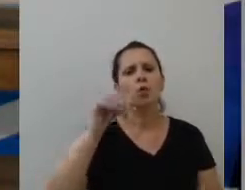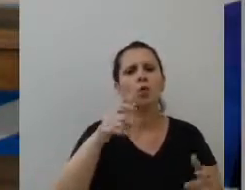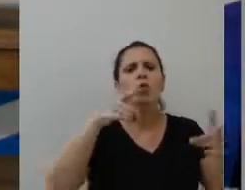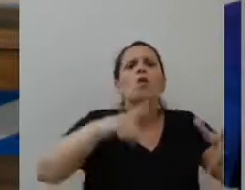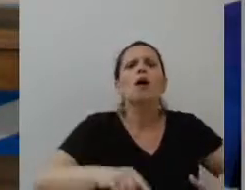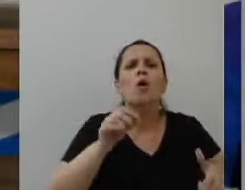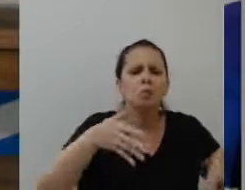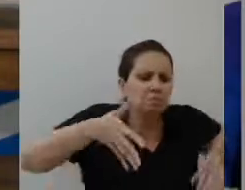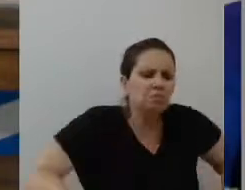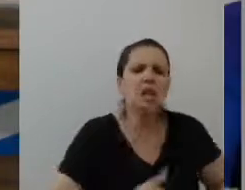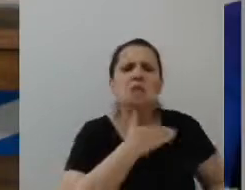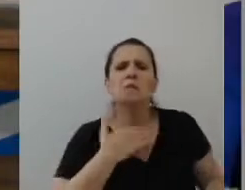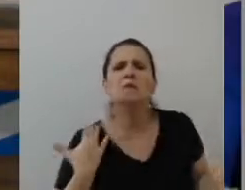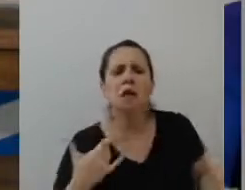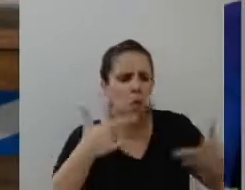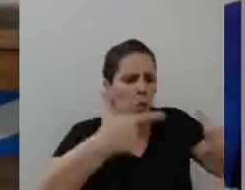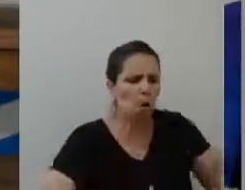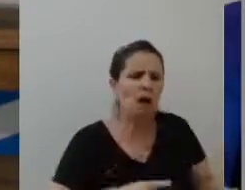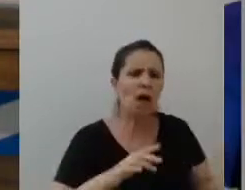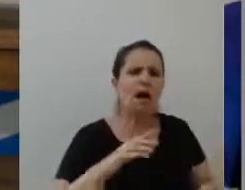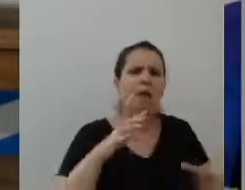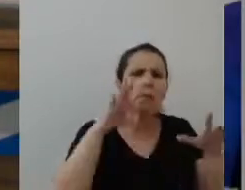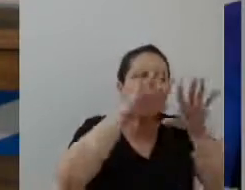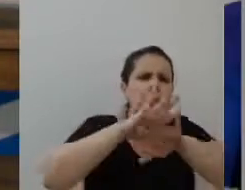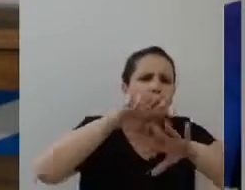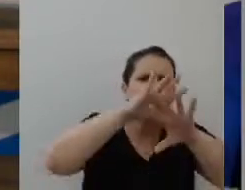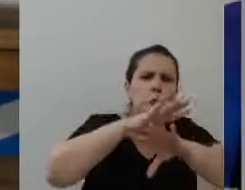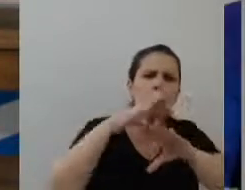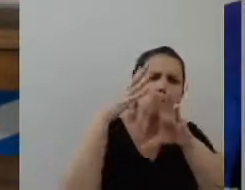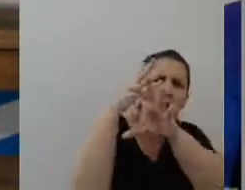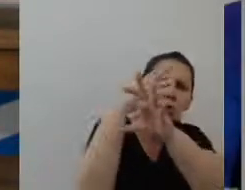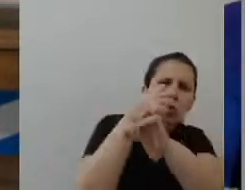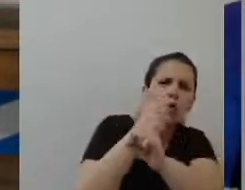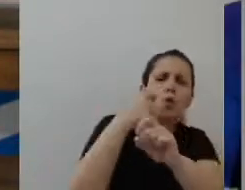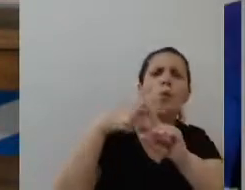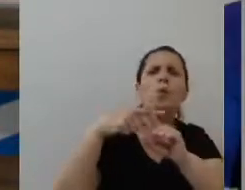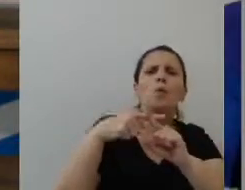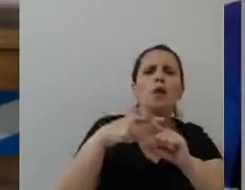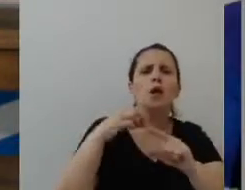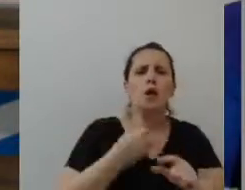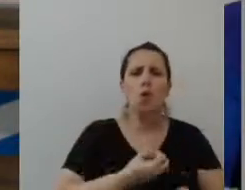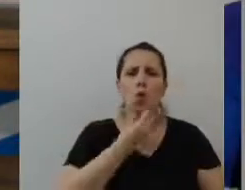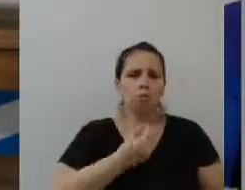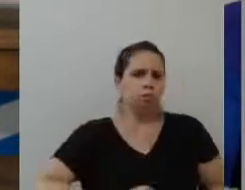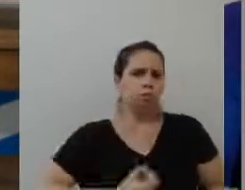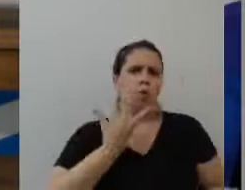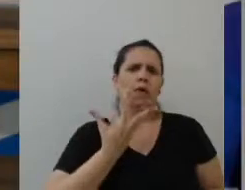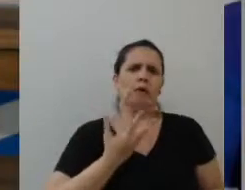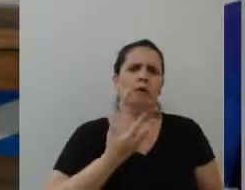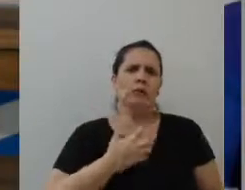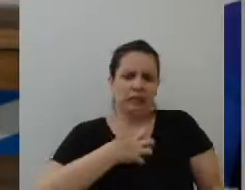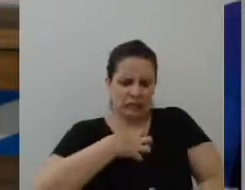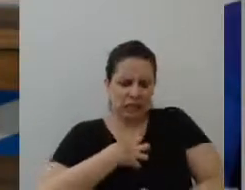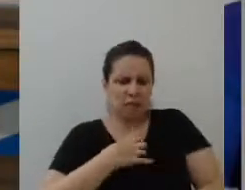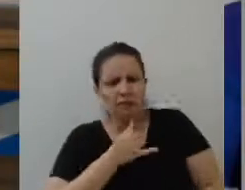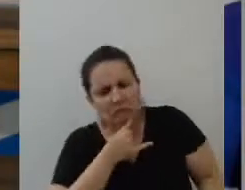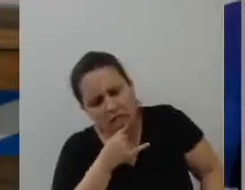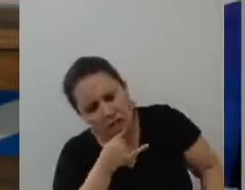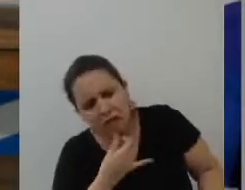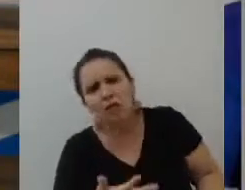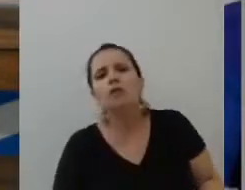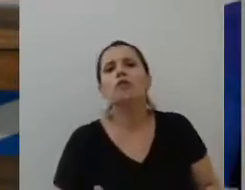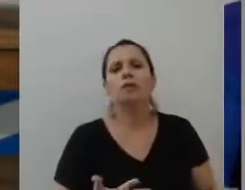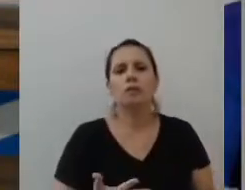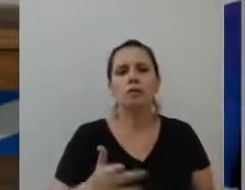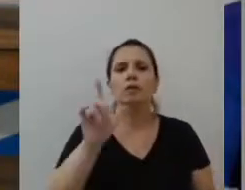lugares sombrios, escuros. Por quê? Porque o poeta se sente melancólico naquela geração. Porque ele se sente ali na geração do spleen, né,